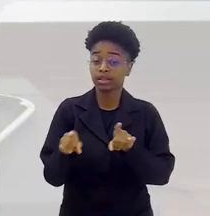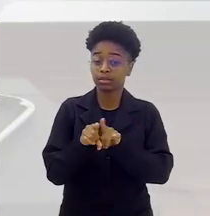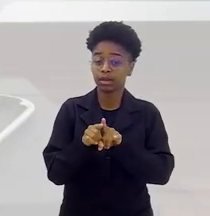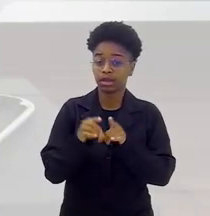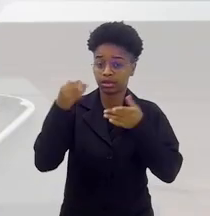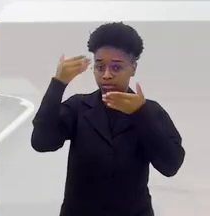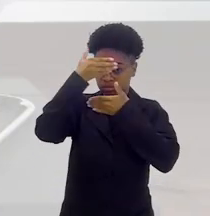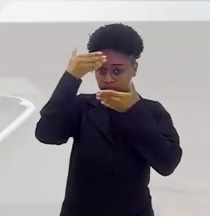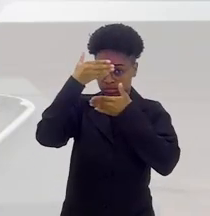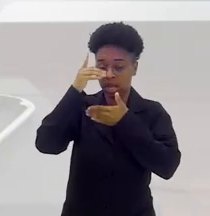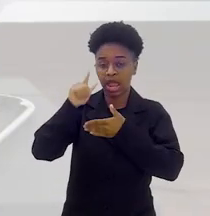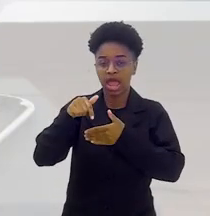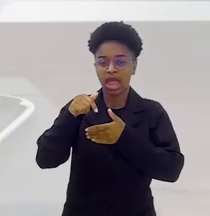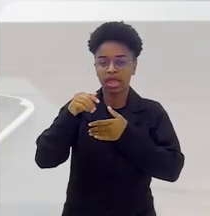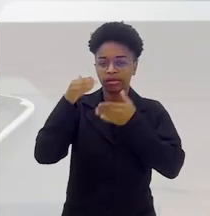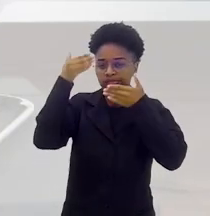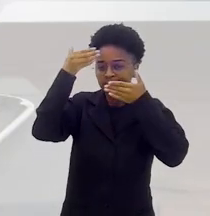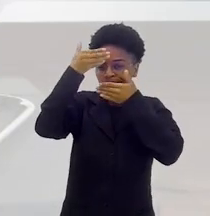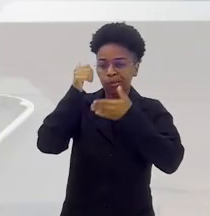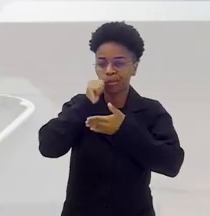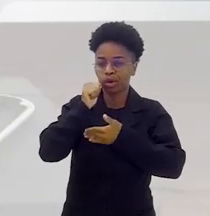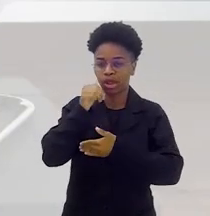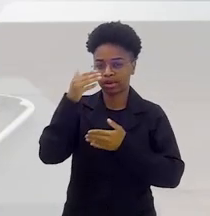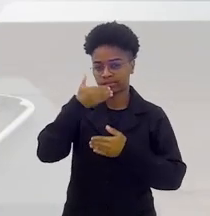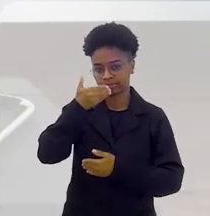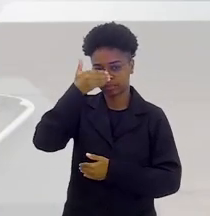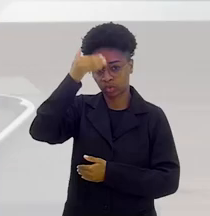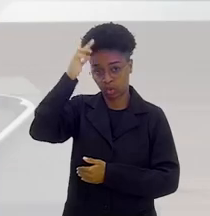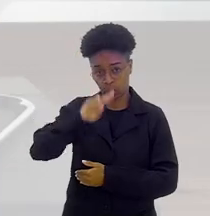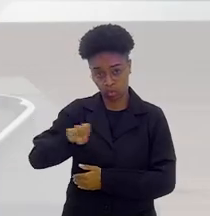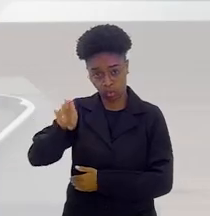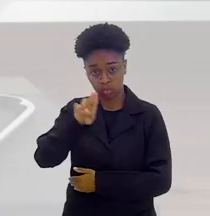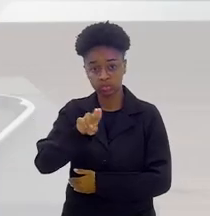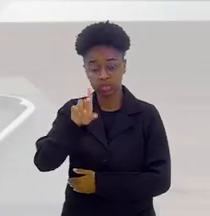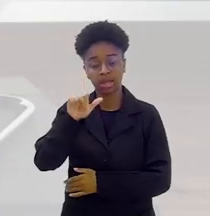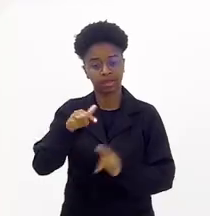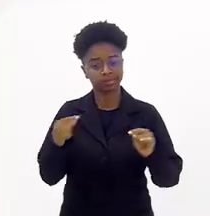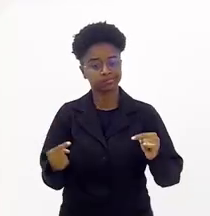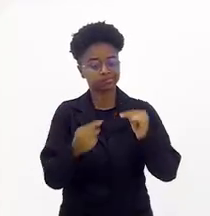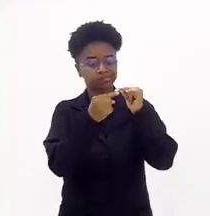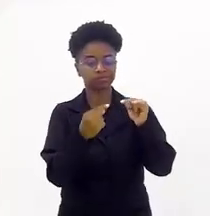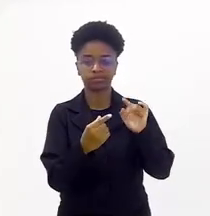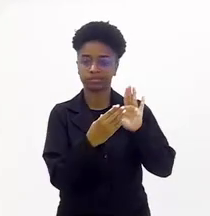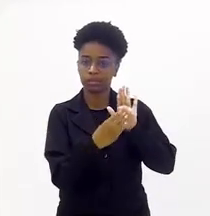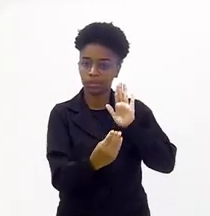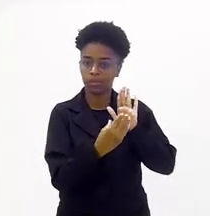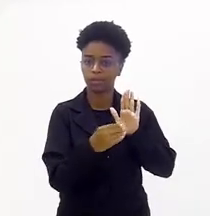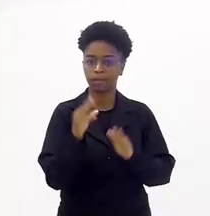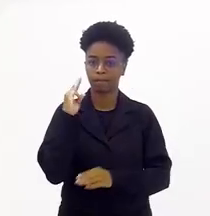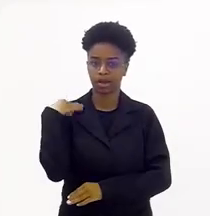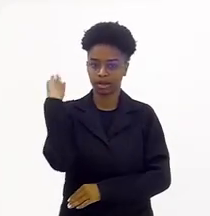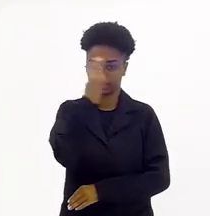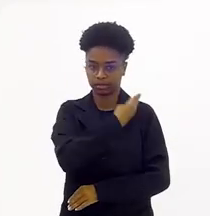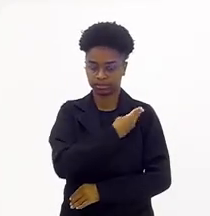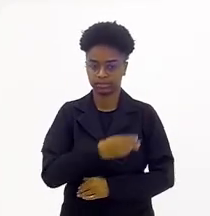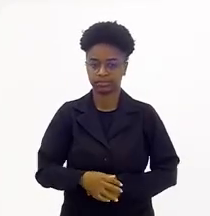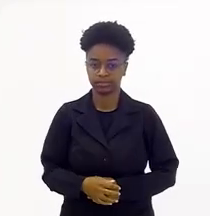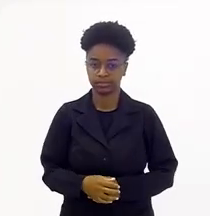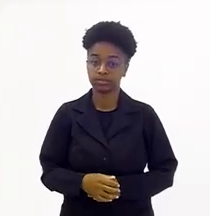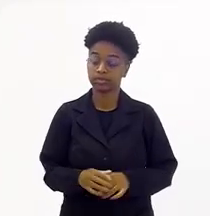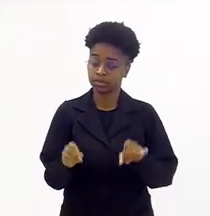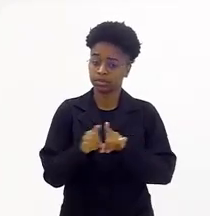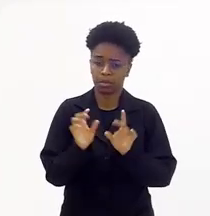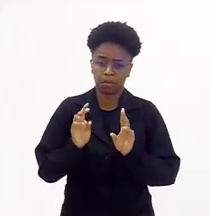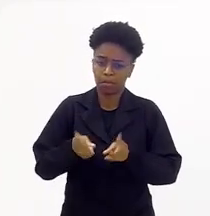o hijab, que é aquele véu que as mulheres muçulmanas usam, é inspirado no Véu de Maria,